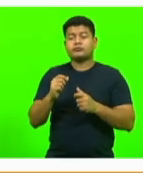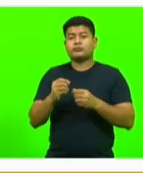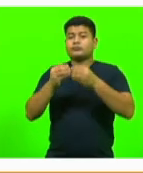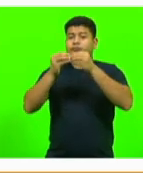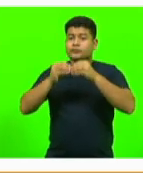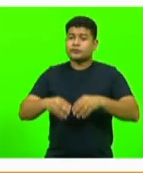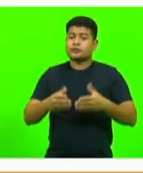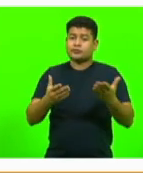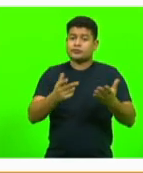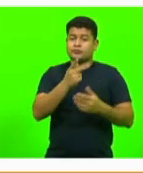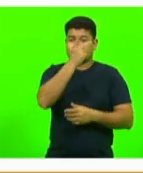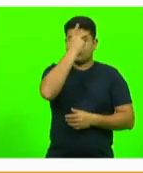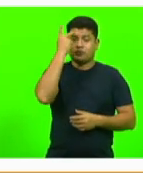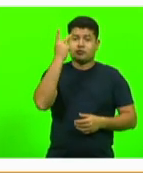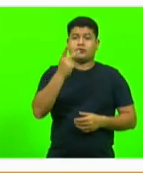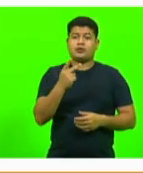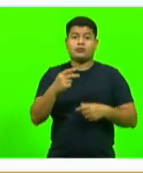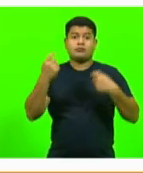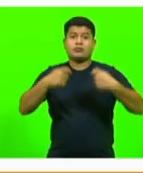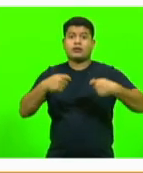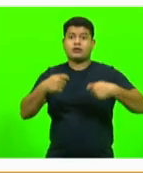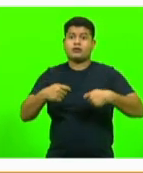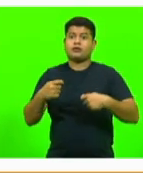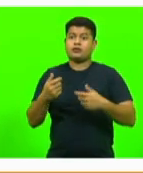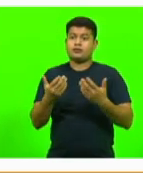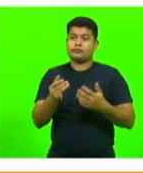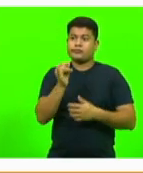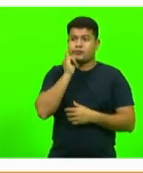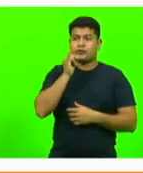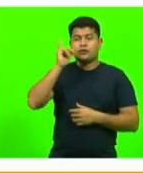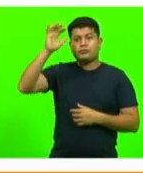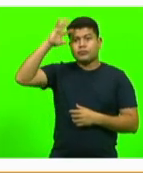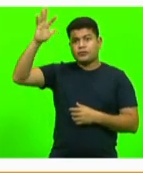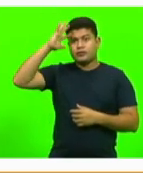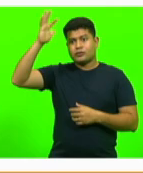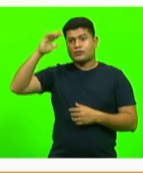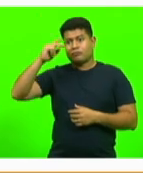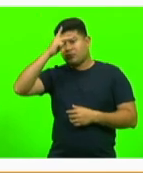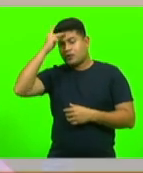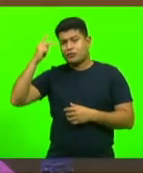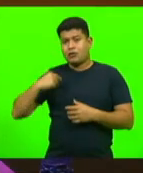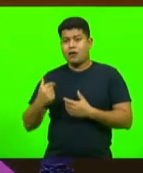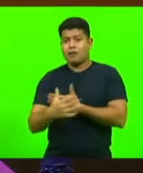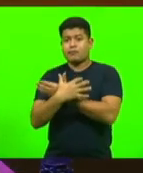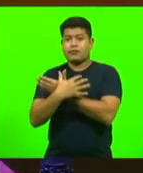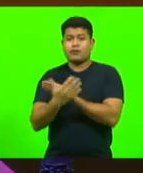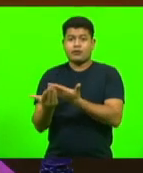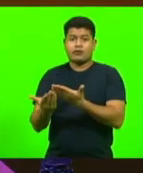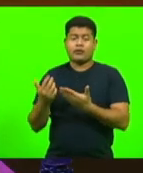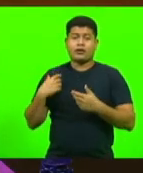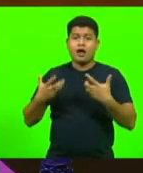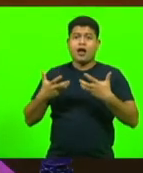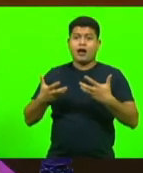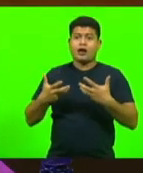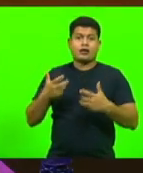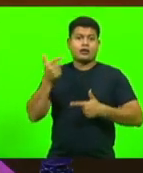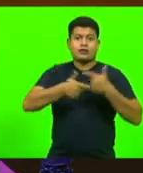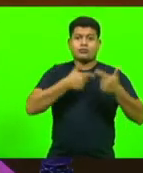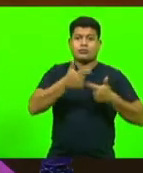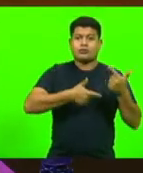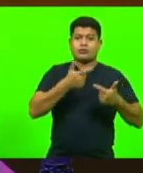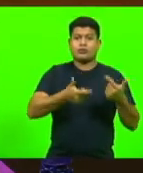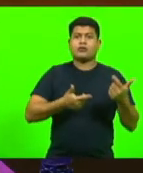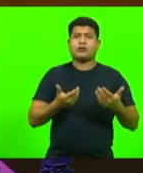desse serviço E aí basta imaginar uma pessoa desempregada é a forma da pessoa desempregada é um par a sua família